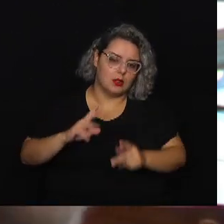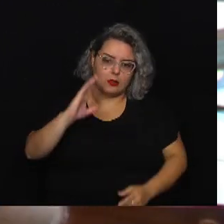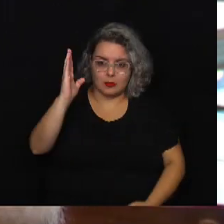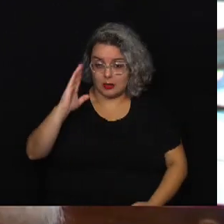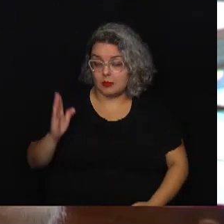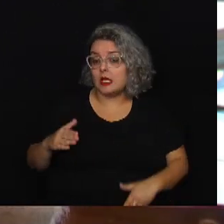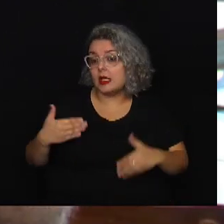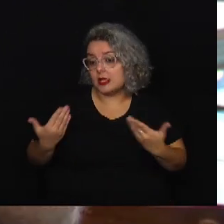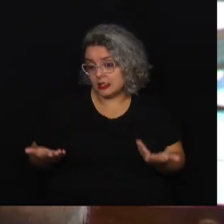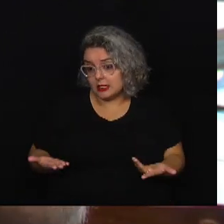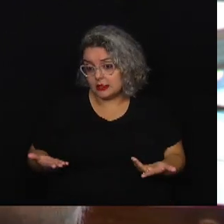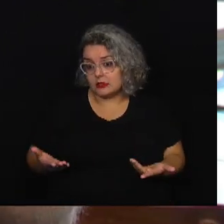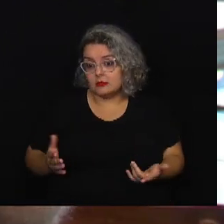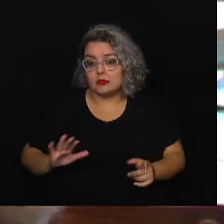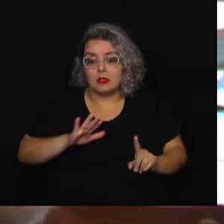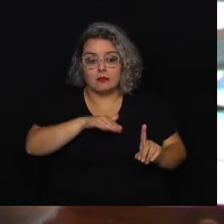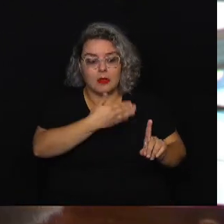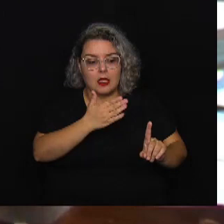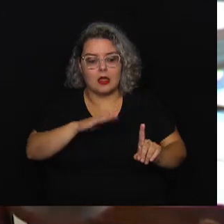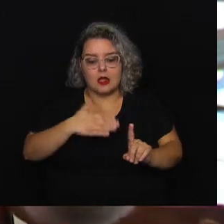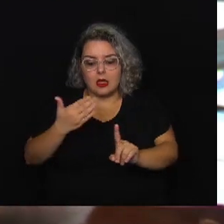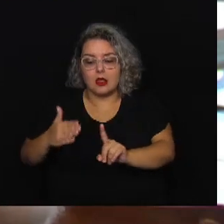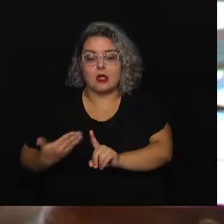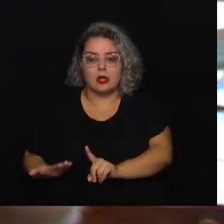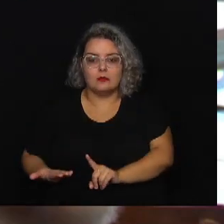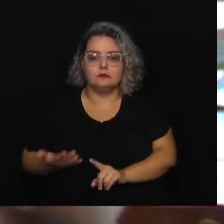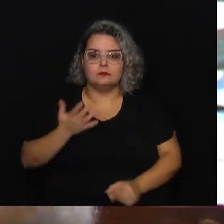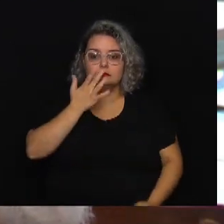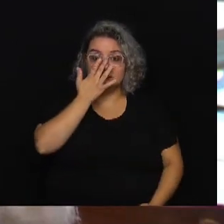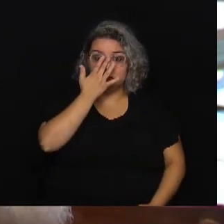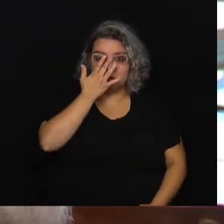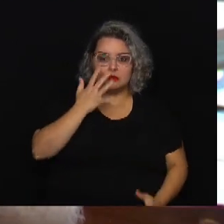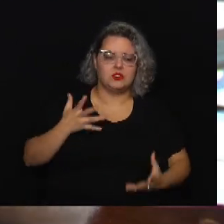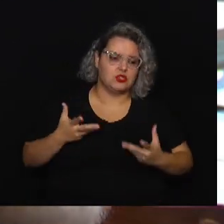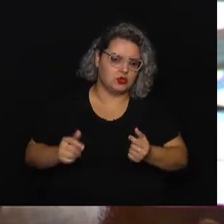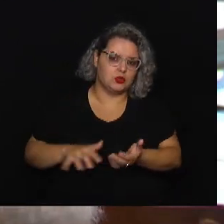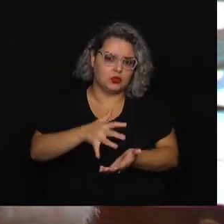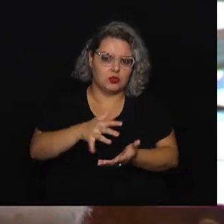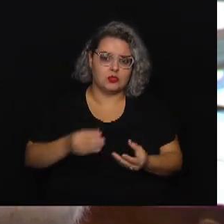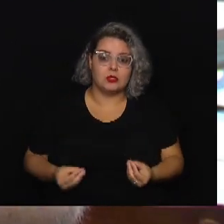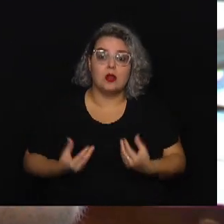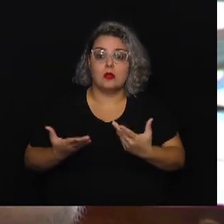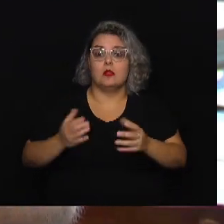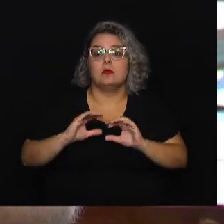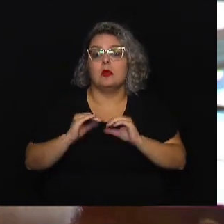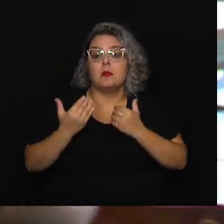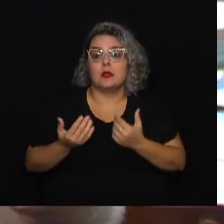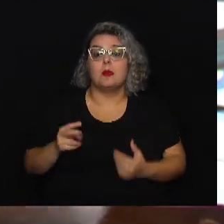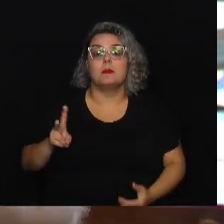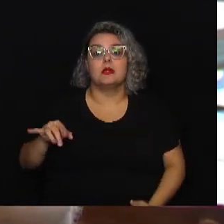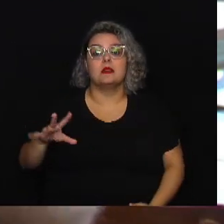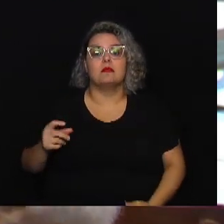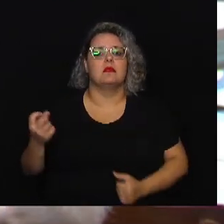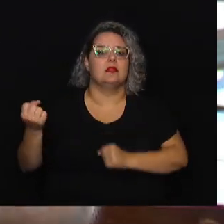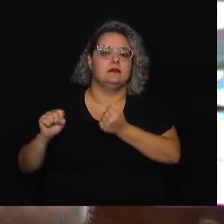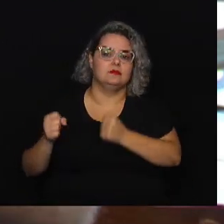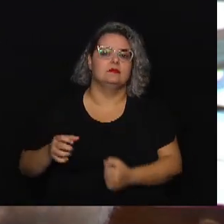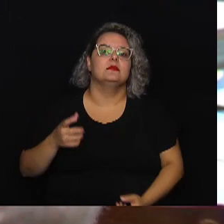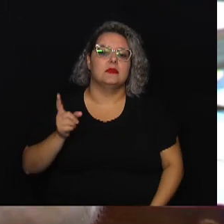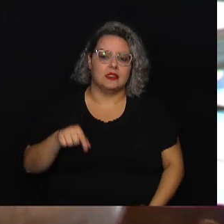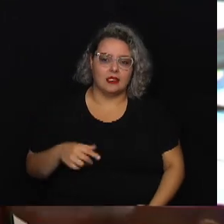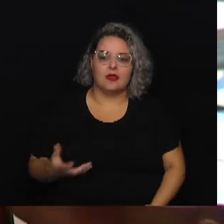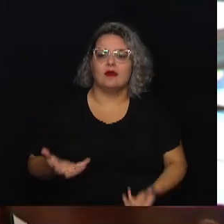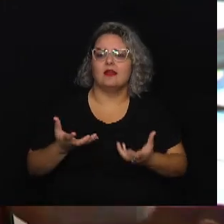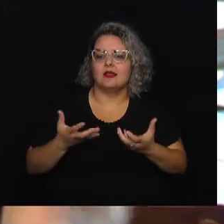gente vem com essa homenagem do que o samba traz para a comunidade, para a vila. E é isso que a gente quer cantar e levar